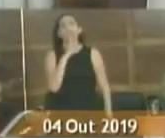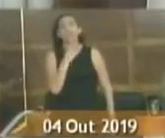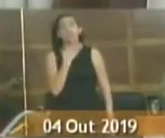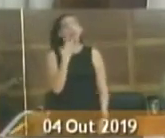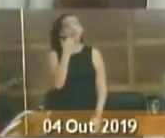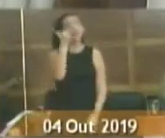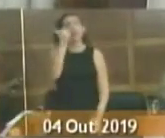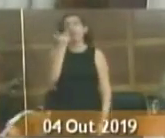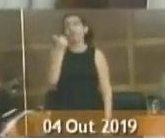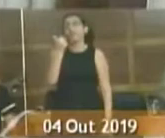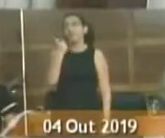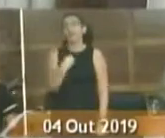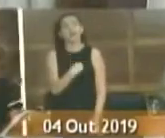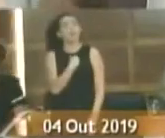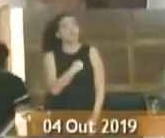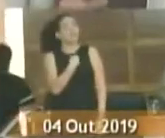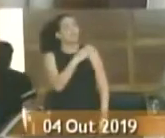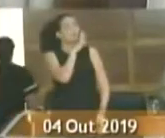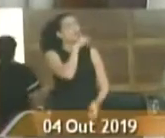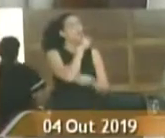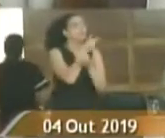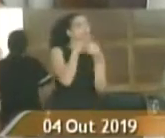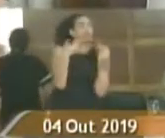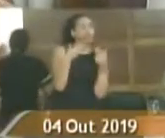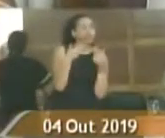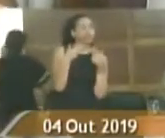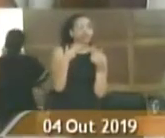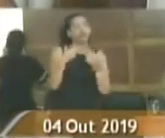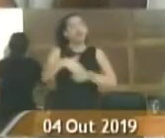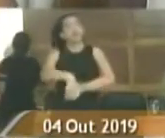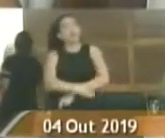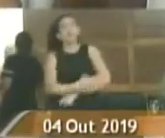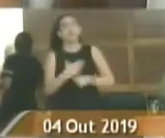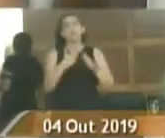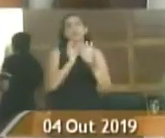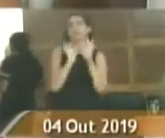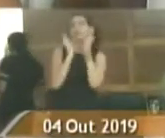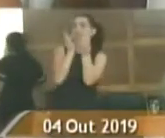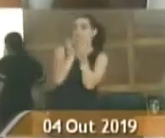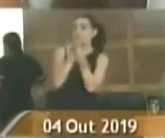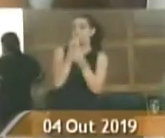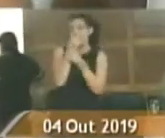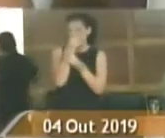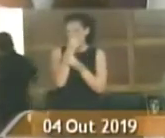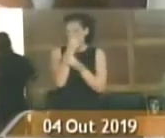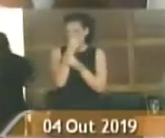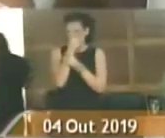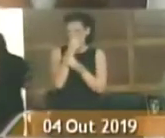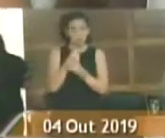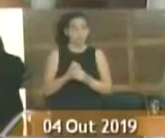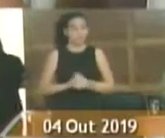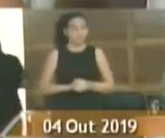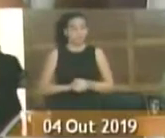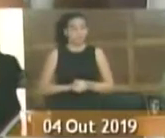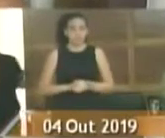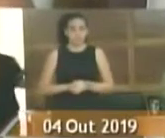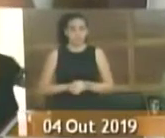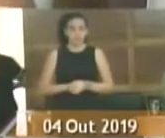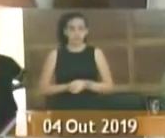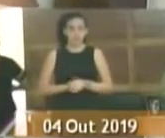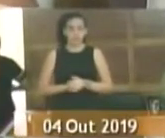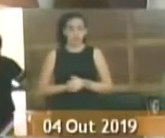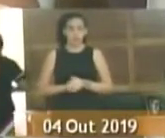na casa deles, que estão na rua, que estão, né, dentro da família, inserido na família deles. Pode passar.